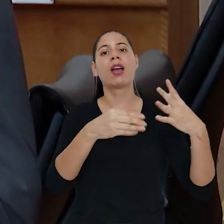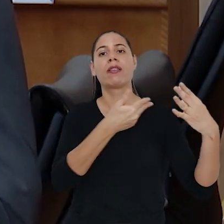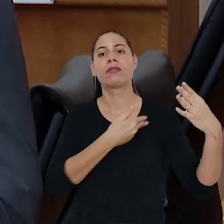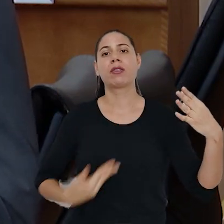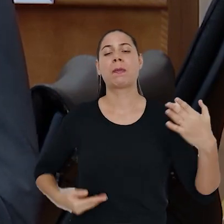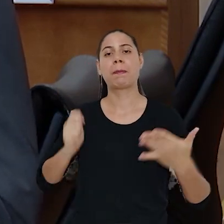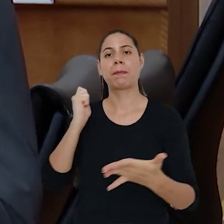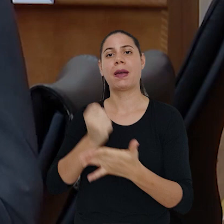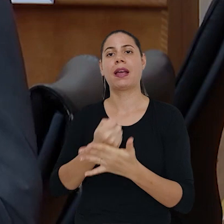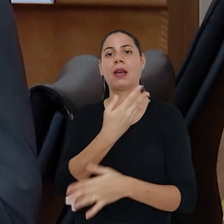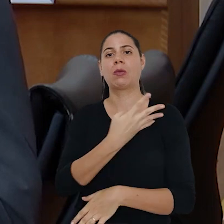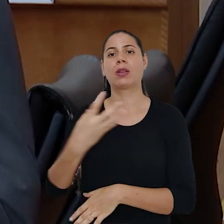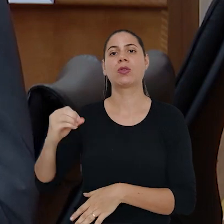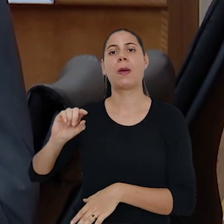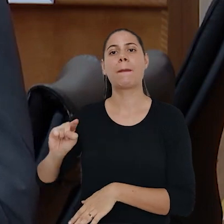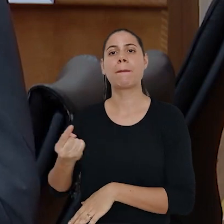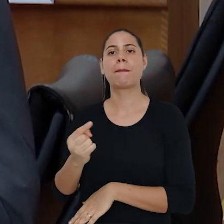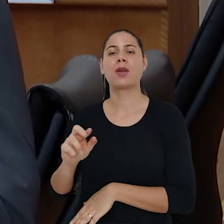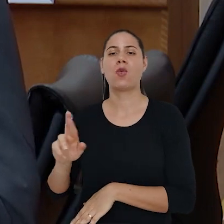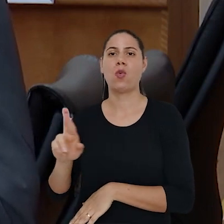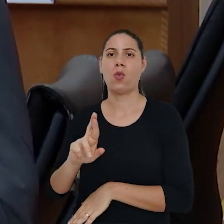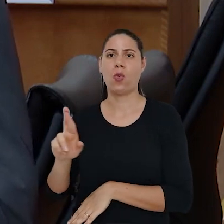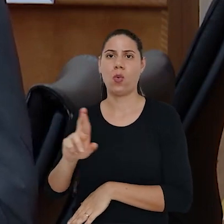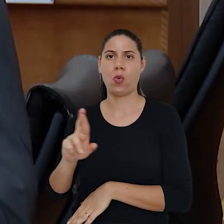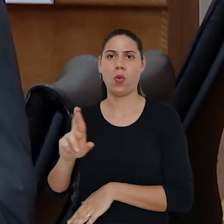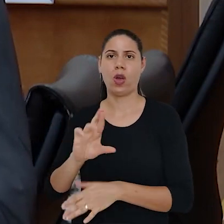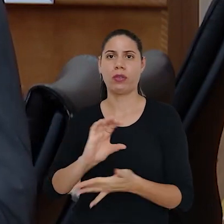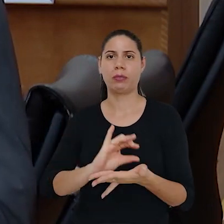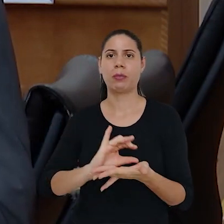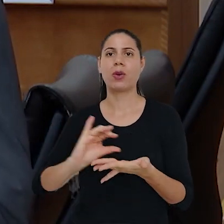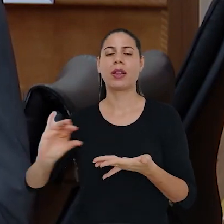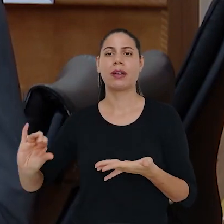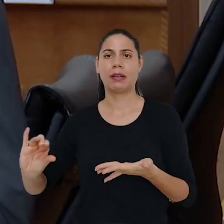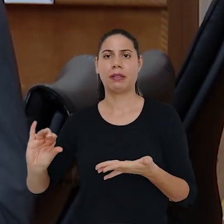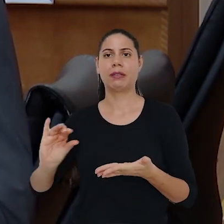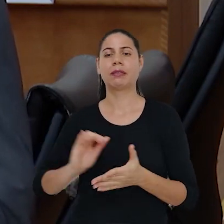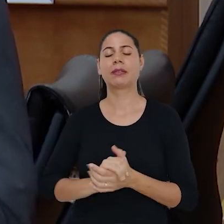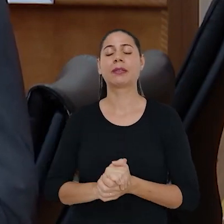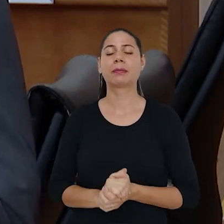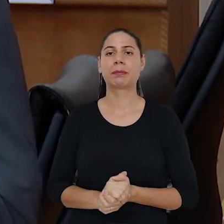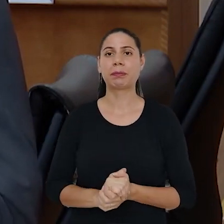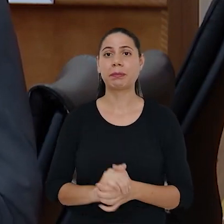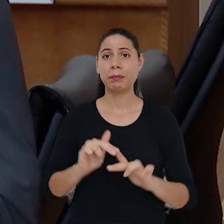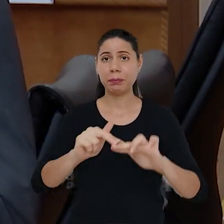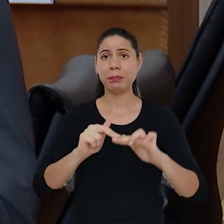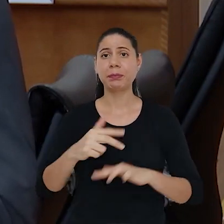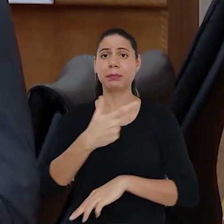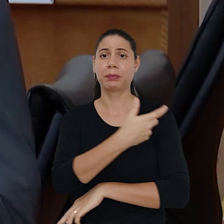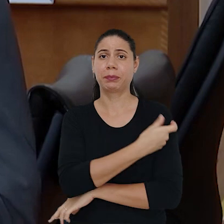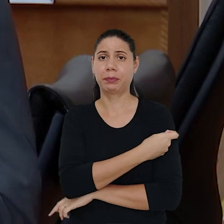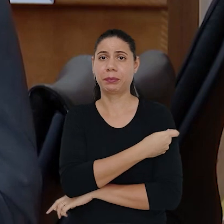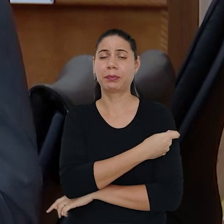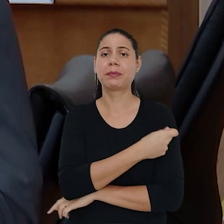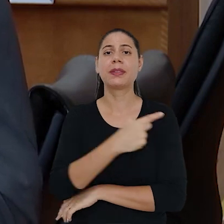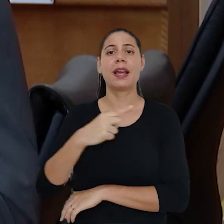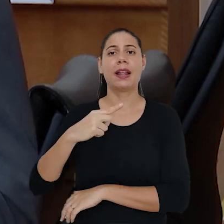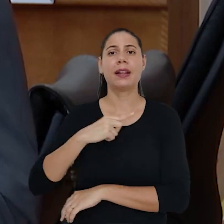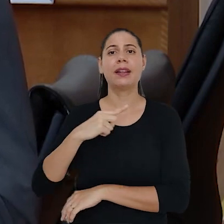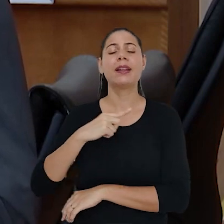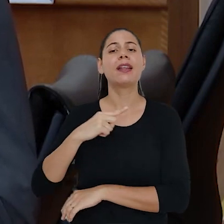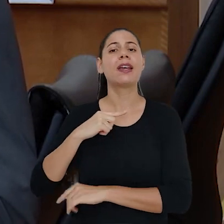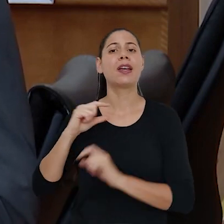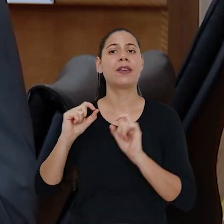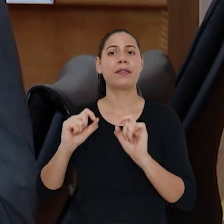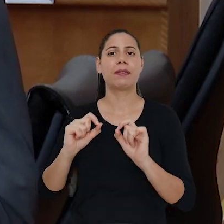condenada a pagar R$ 400 mil a título de indenização pelos danos sofridos em decorrência da vacina. Houve a